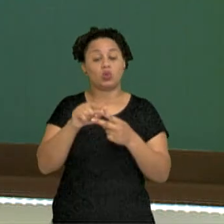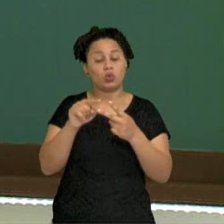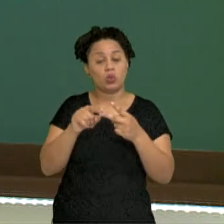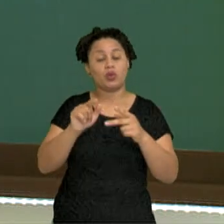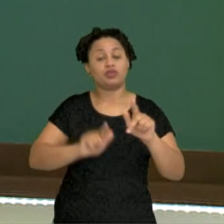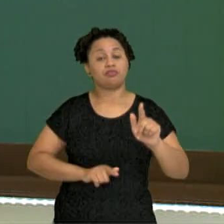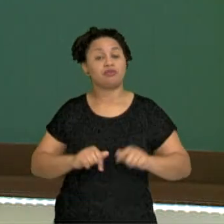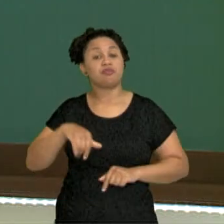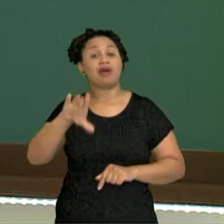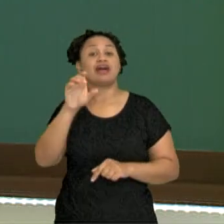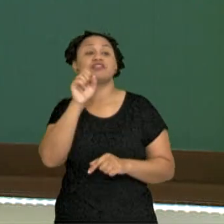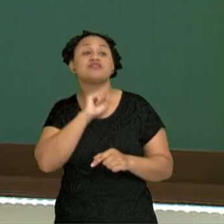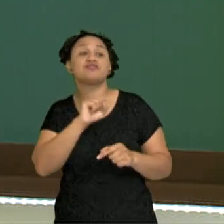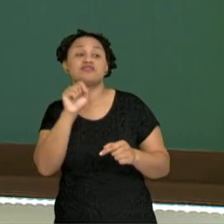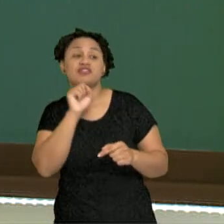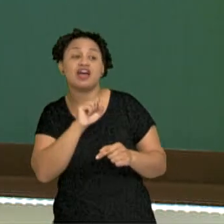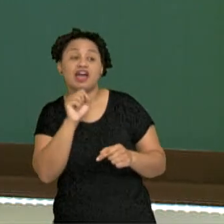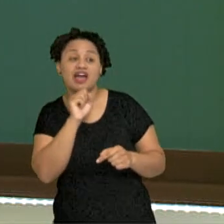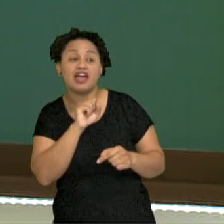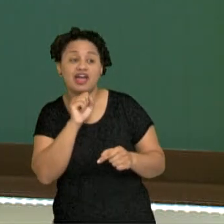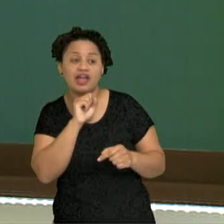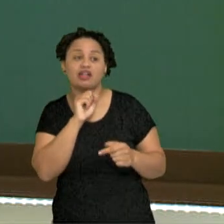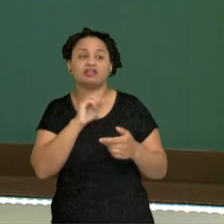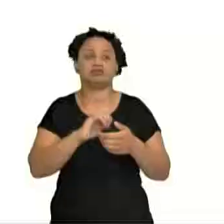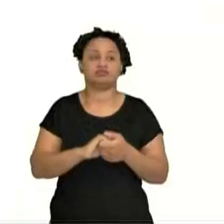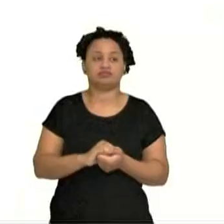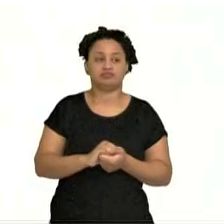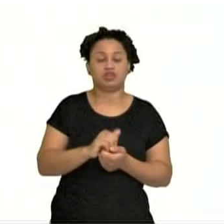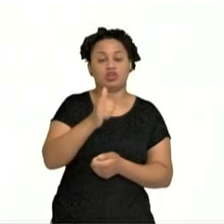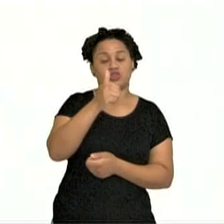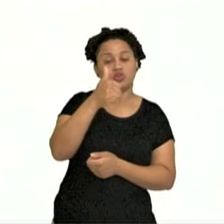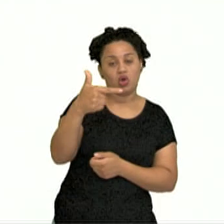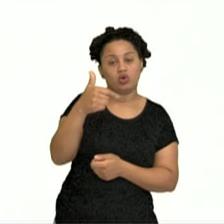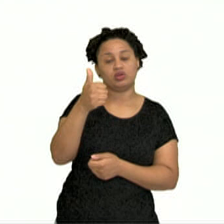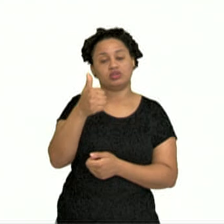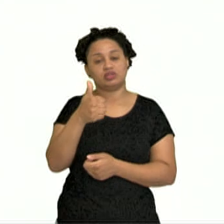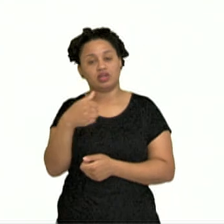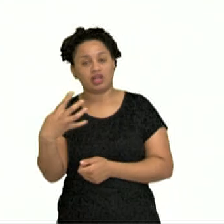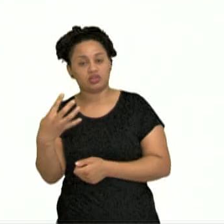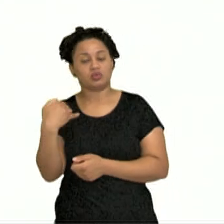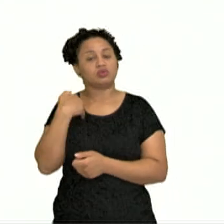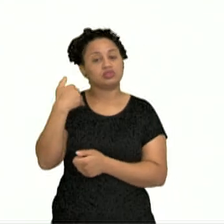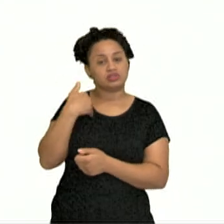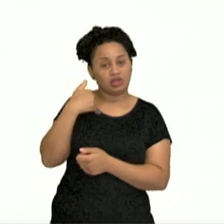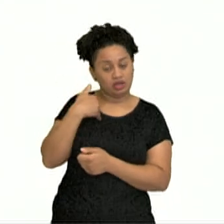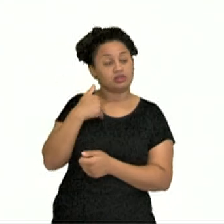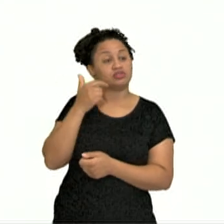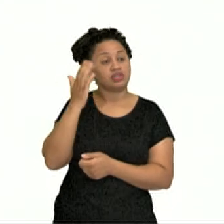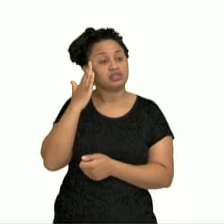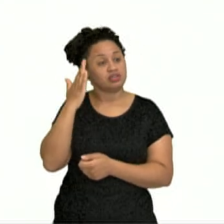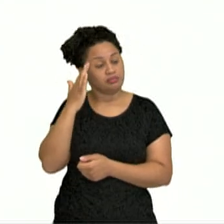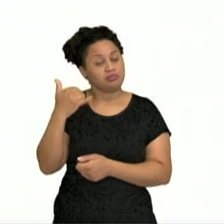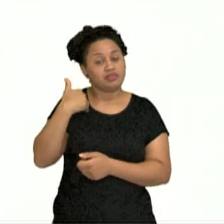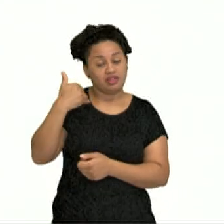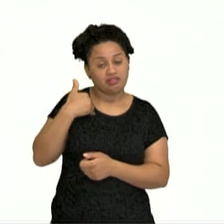primos mais velhos, 12 e 14 anos, então identificando a